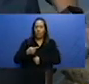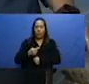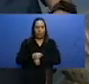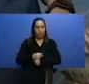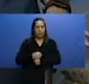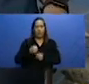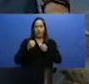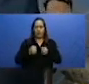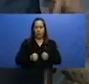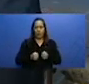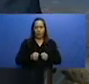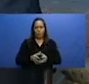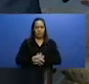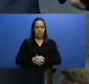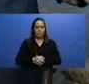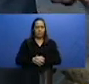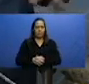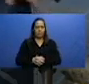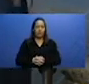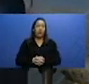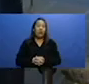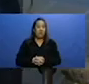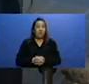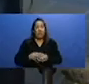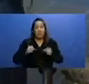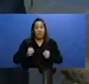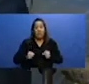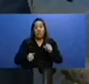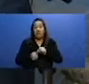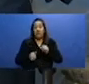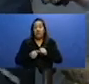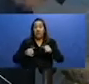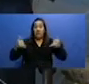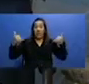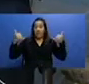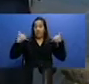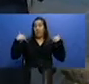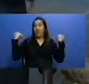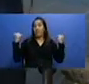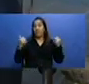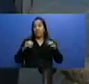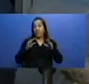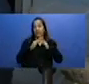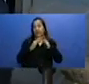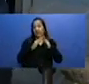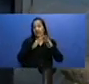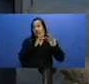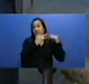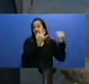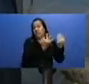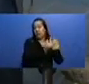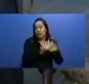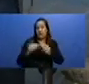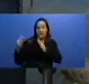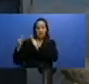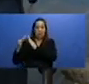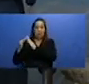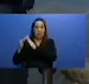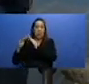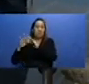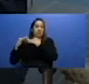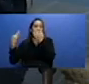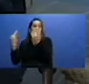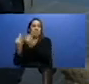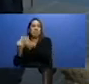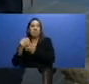3 festas. Uma na escola, outra na casa da família da mãe, outra na casa da família do pai, tudo bem.